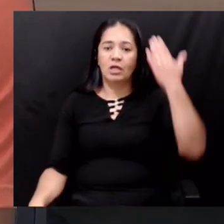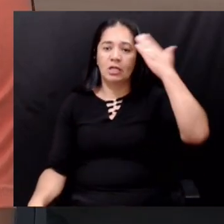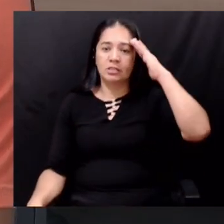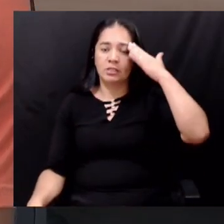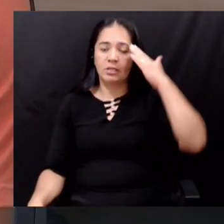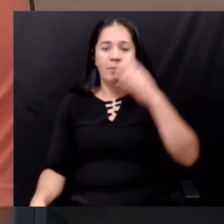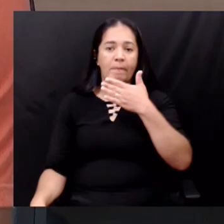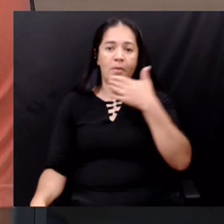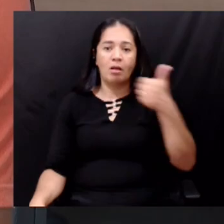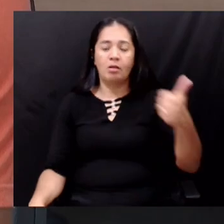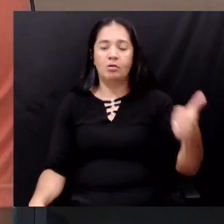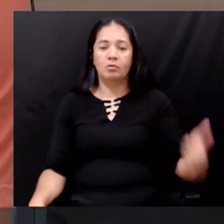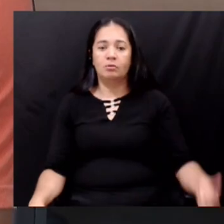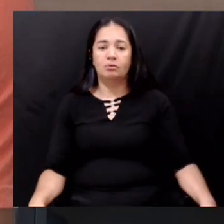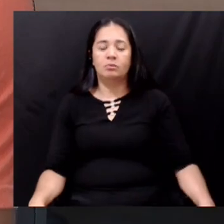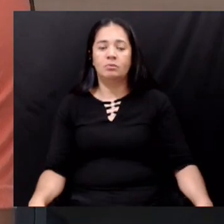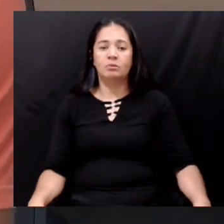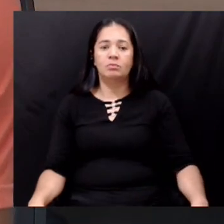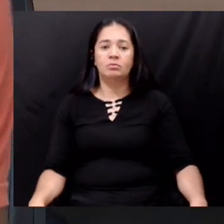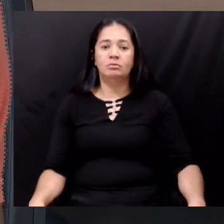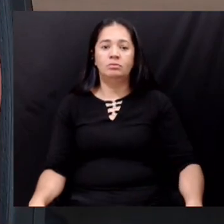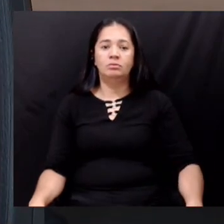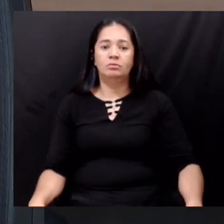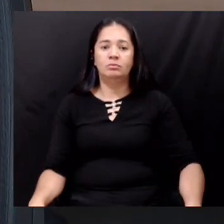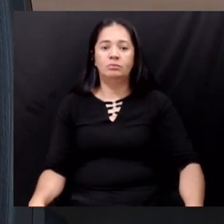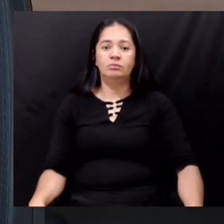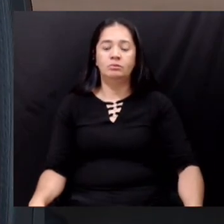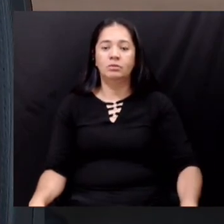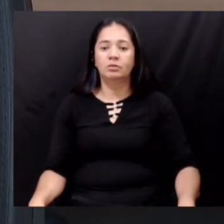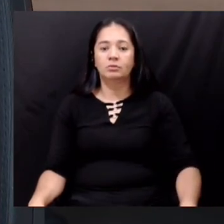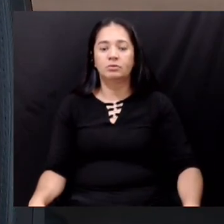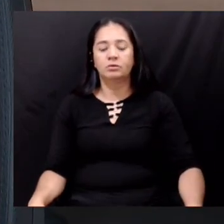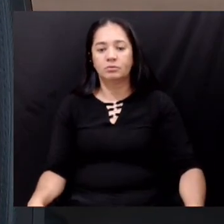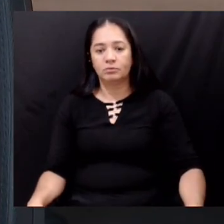Bom, a gente, como você sabe, a